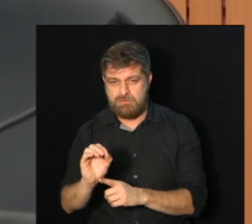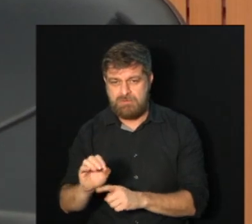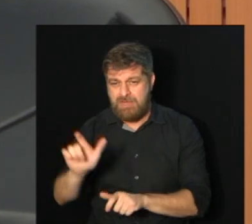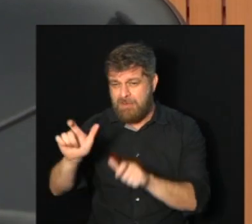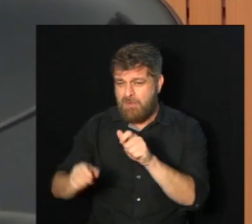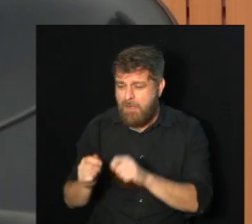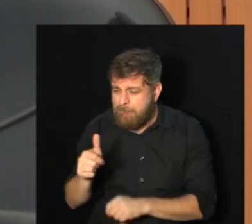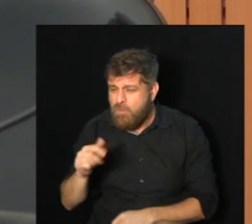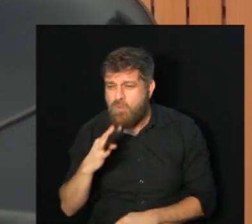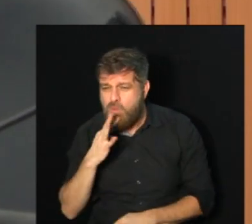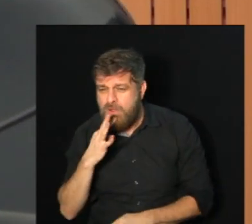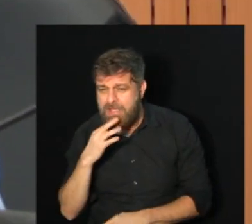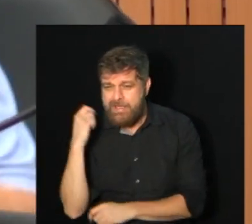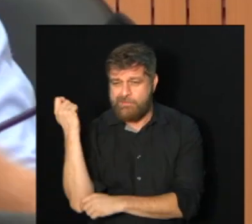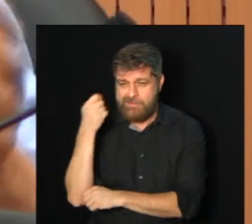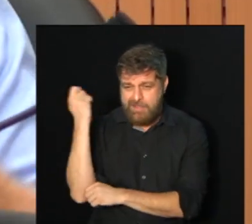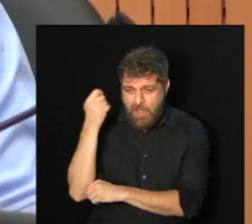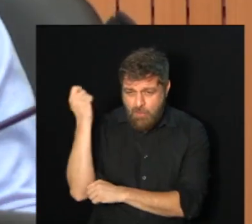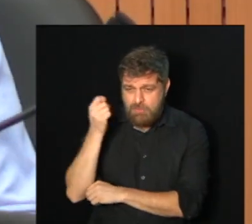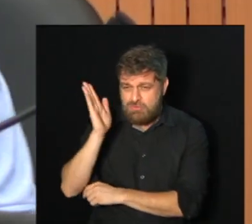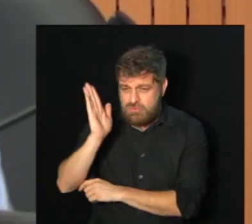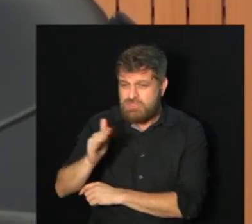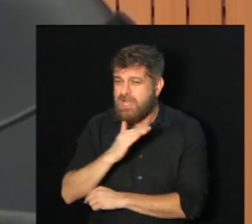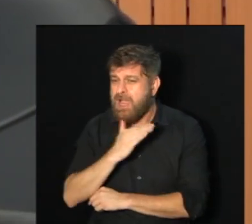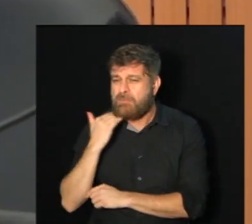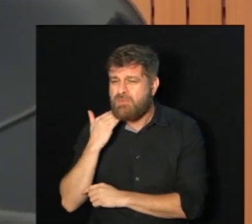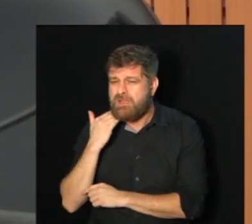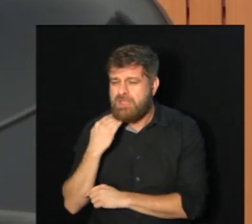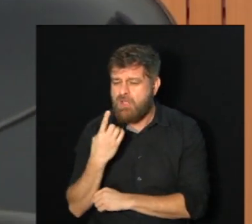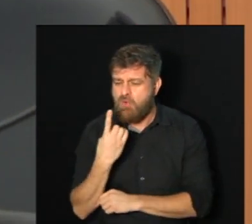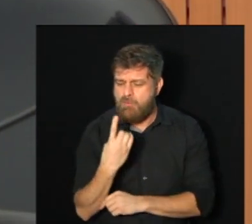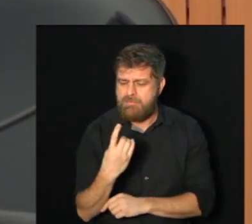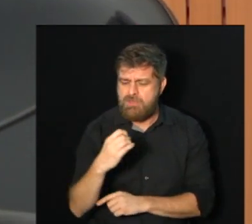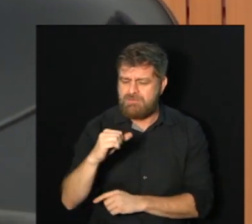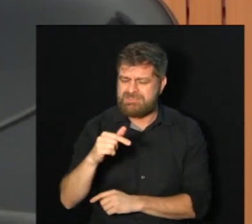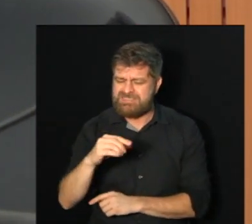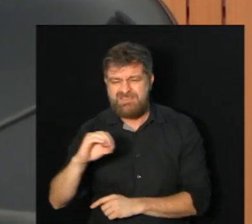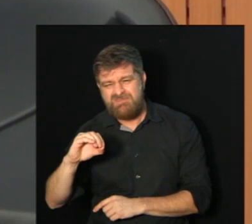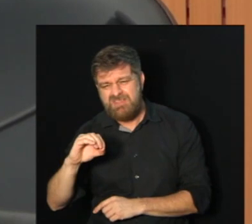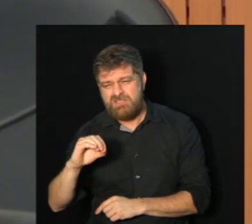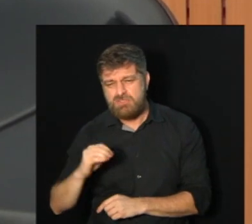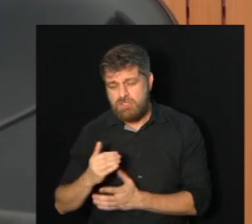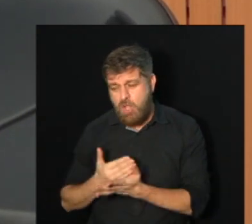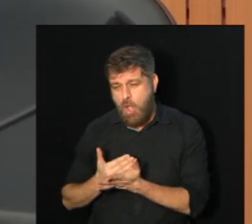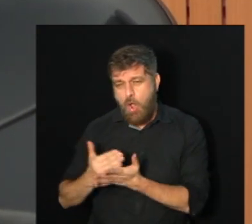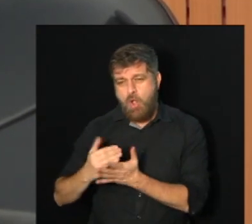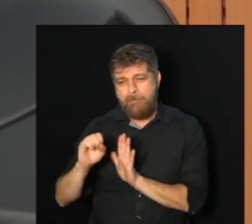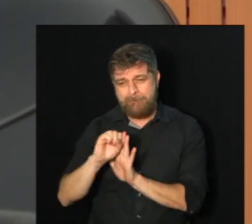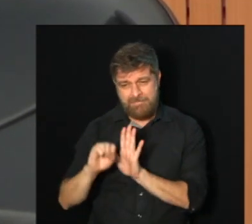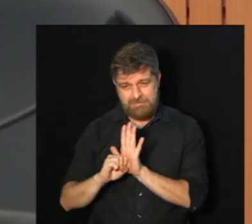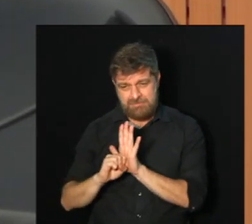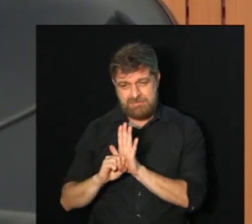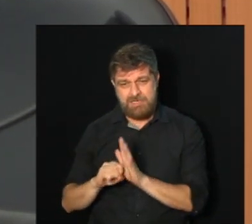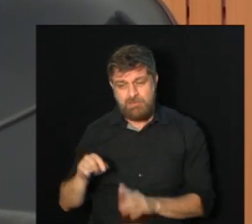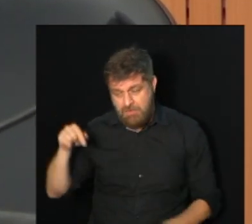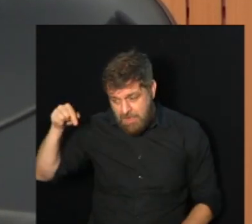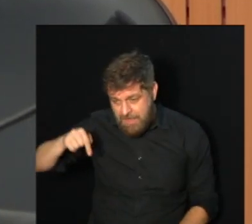poucos. É um gaúcho que faleceu nos anos 20 e poucos e que, no início do século,